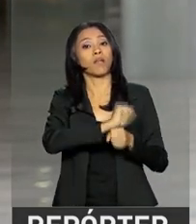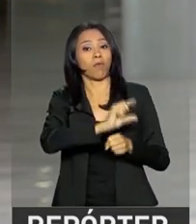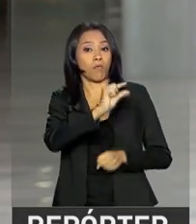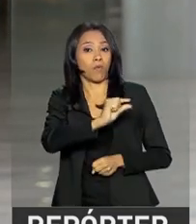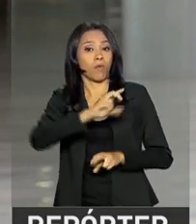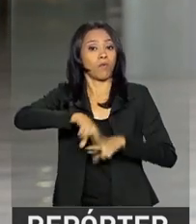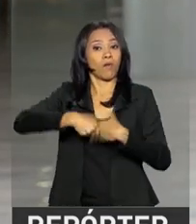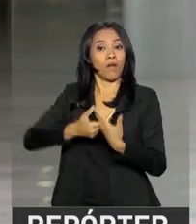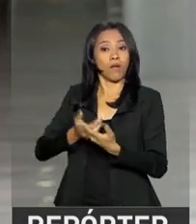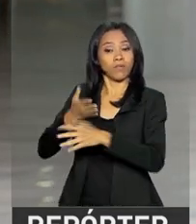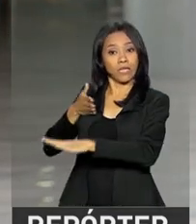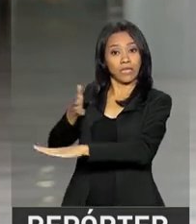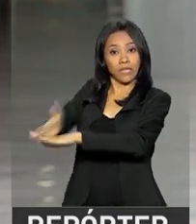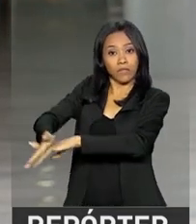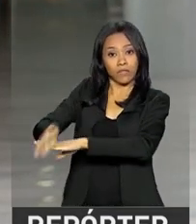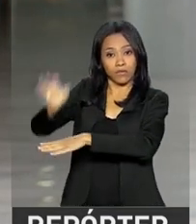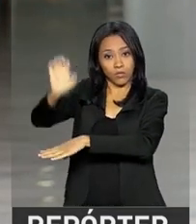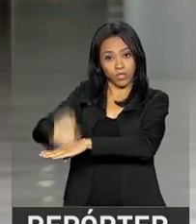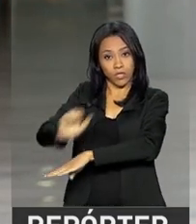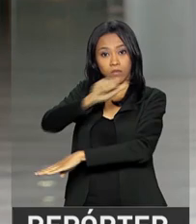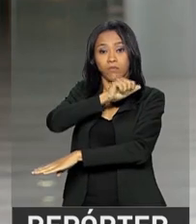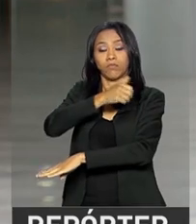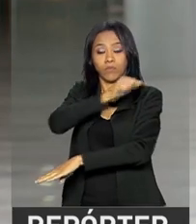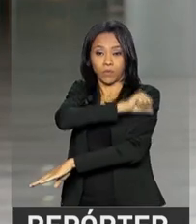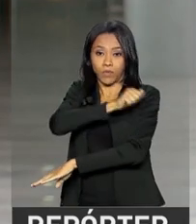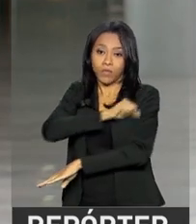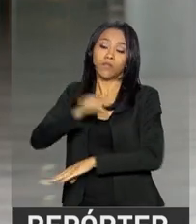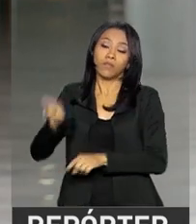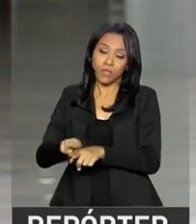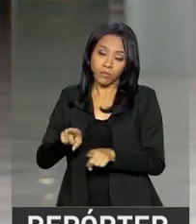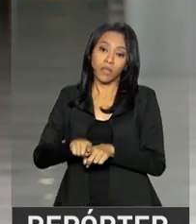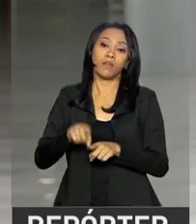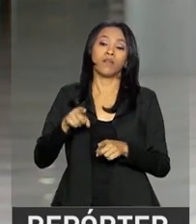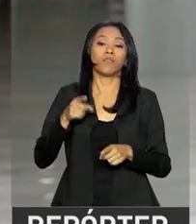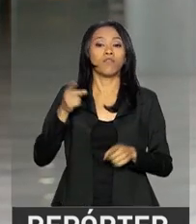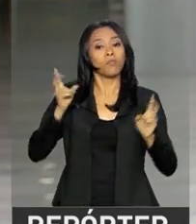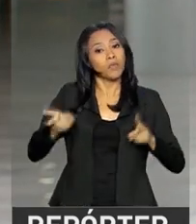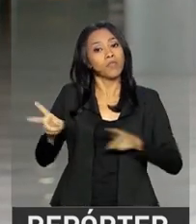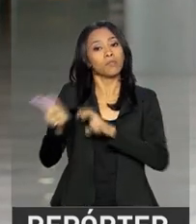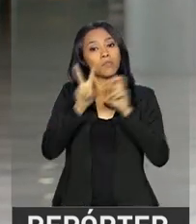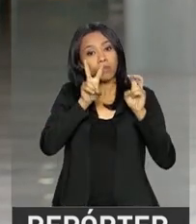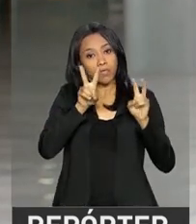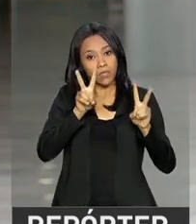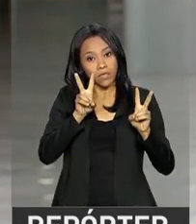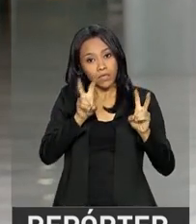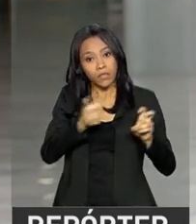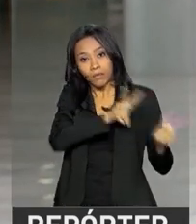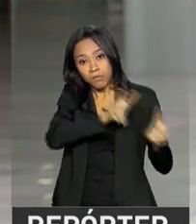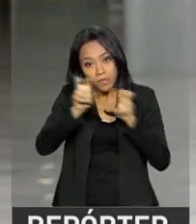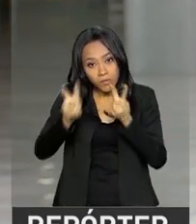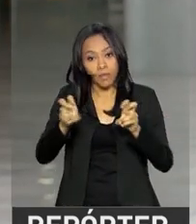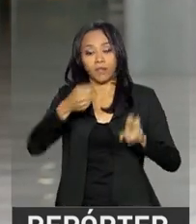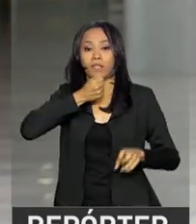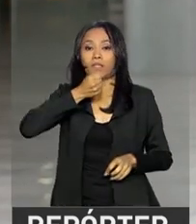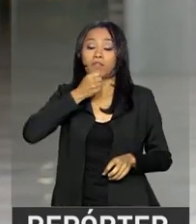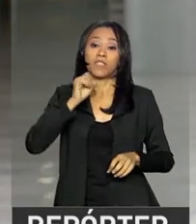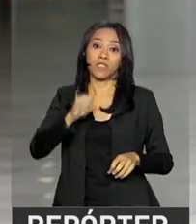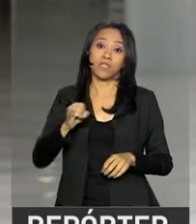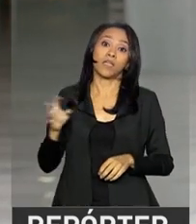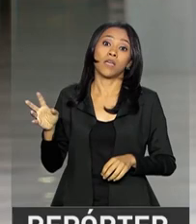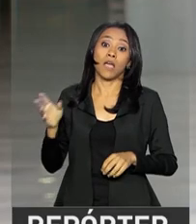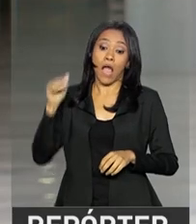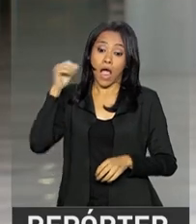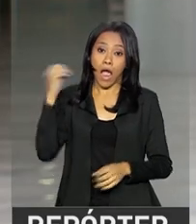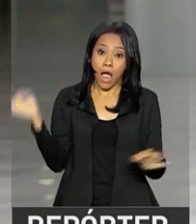da intervenção no Rio de Janeiro, também foi tema da entrevista. Segundo o presidente, se os motivos que geraram a intervenção no Rio acabarem